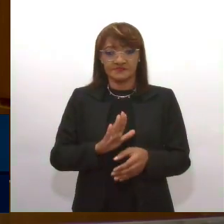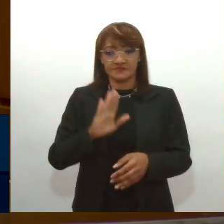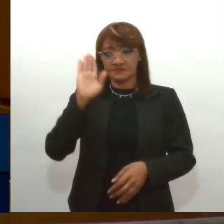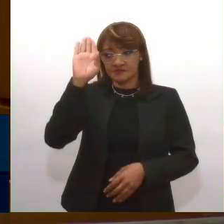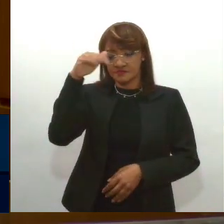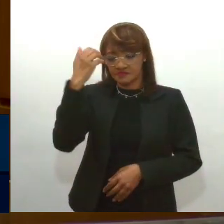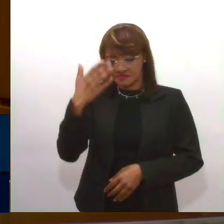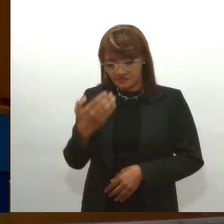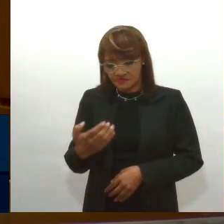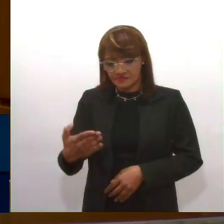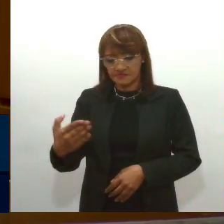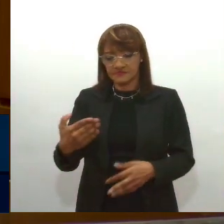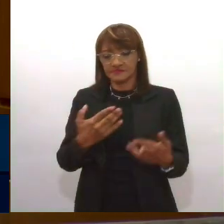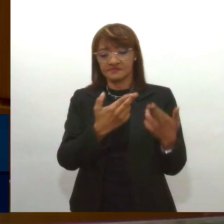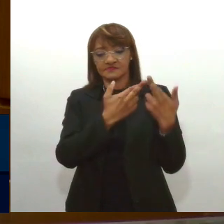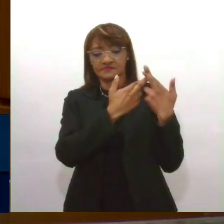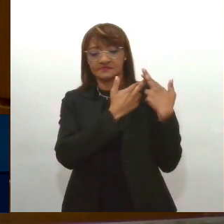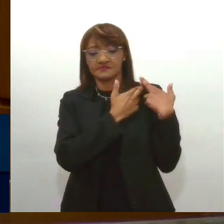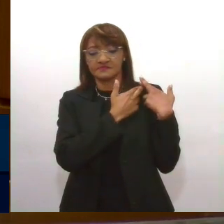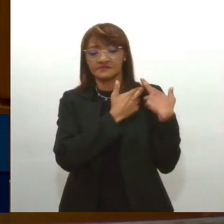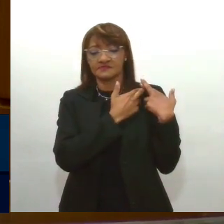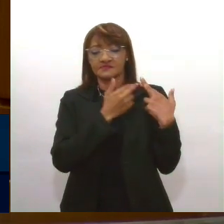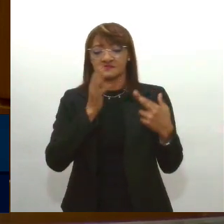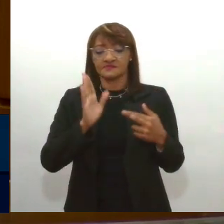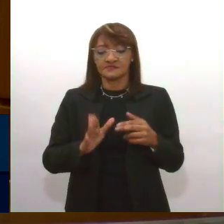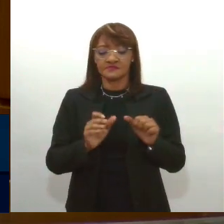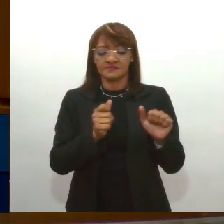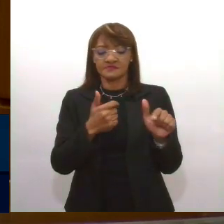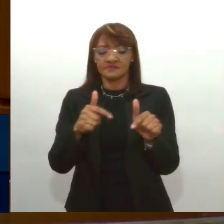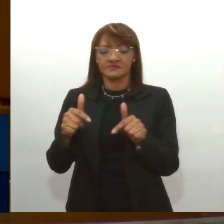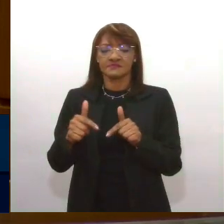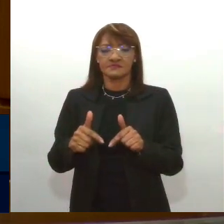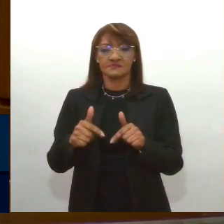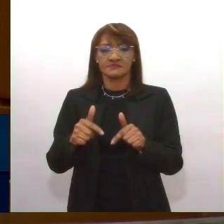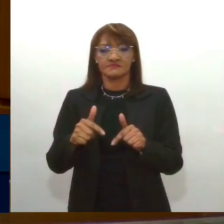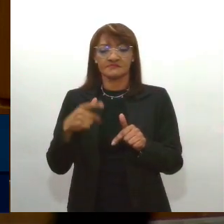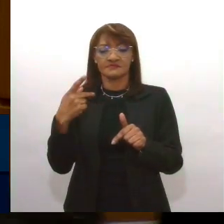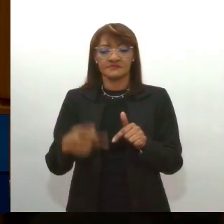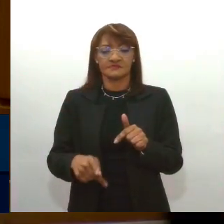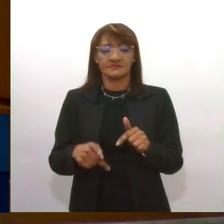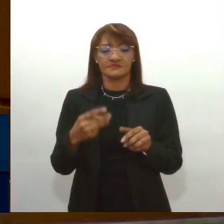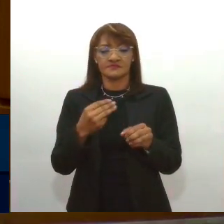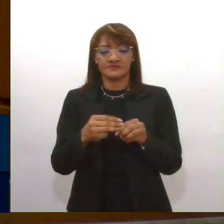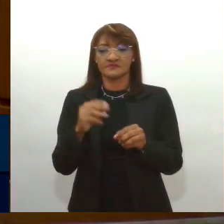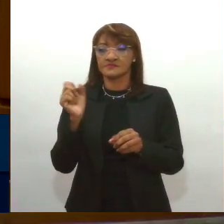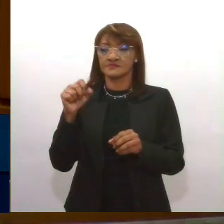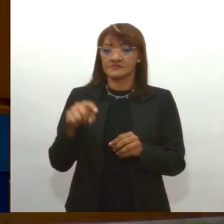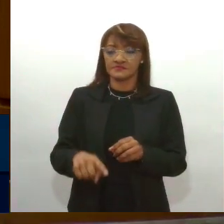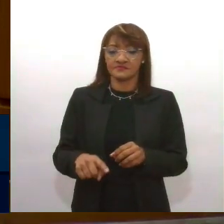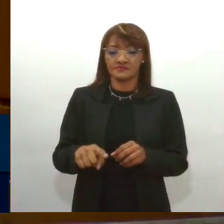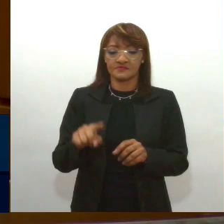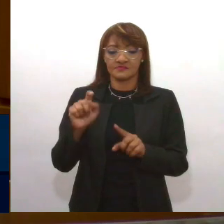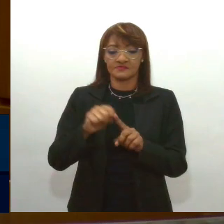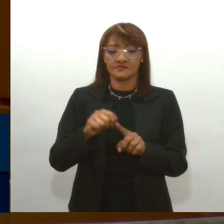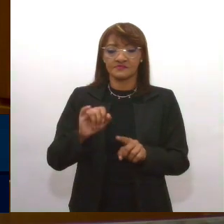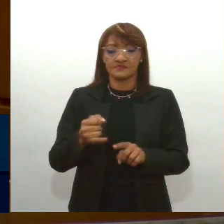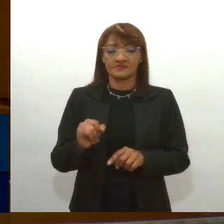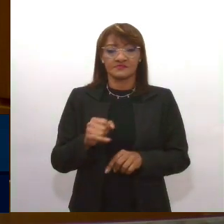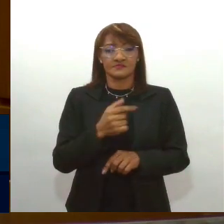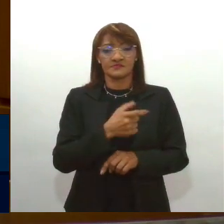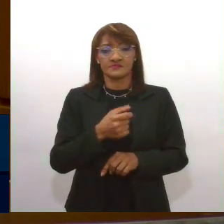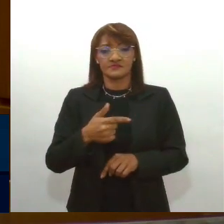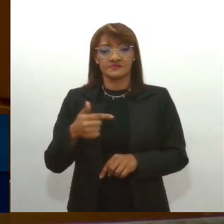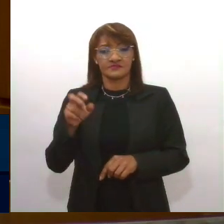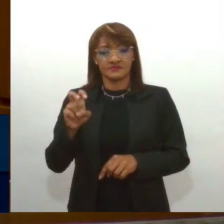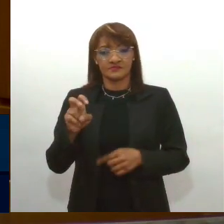conduzir Os destinos dos Municípios sergipanos a partir de Janeiro de 2025 quero destacar com profunda